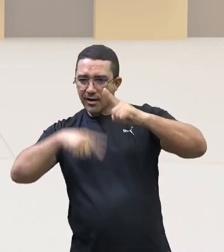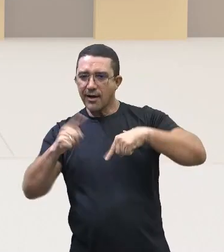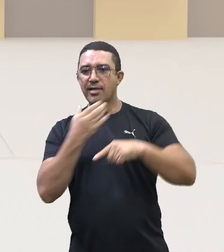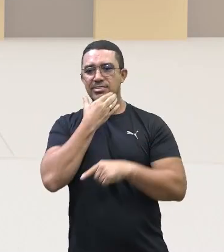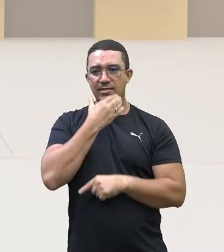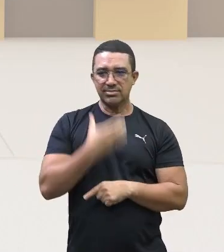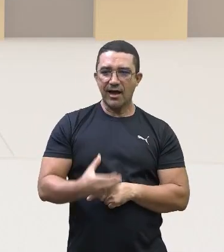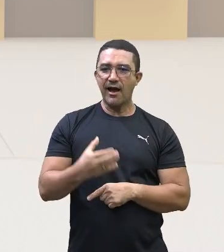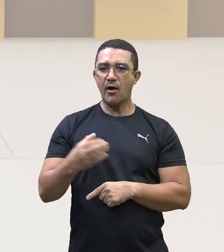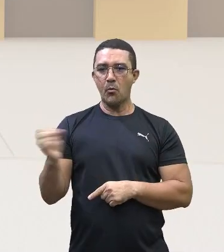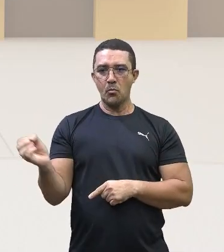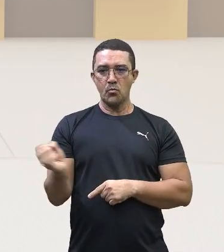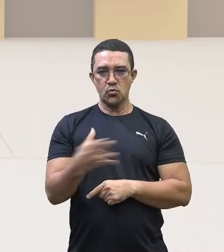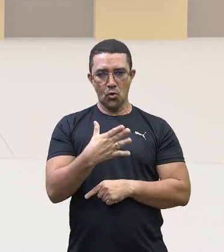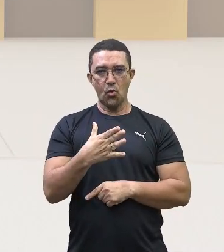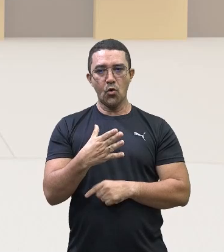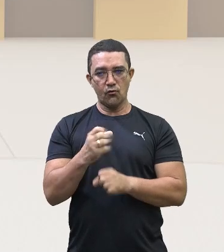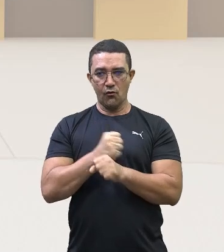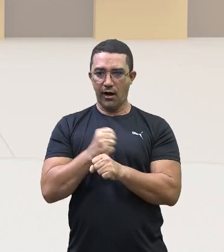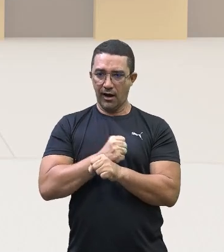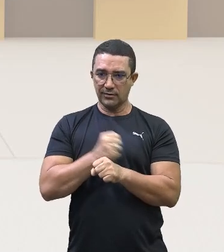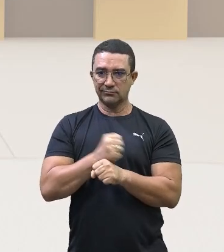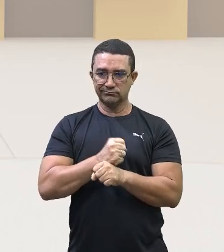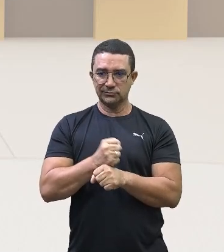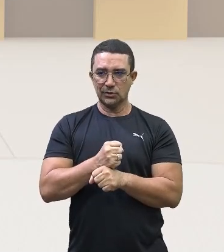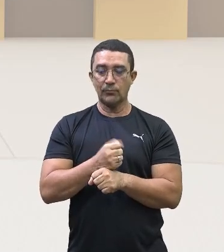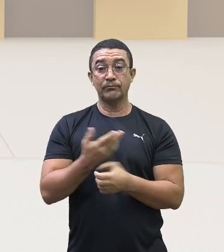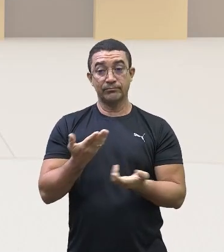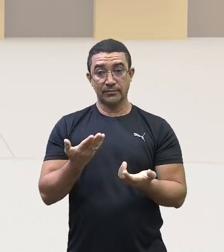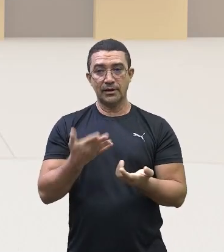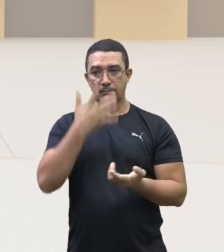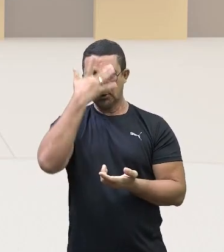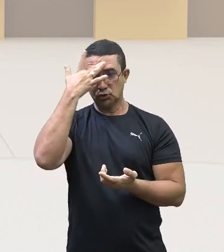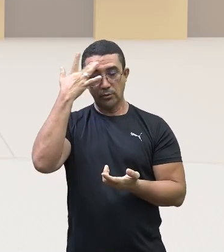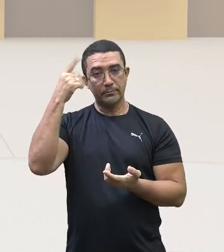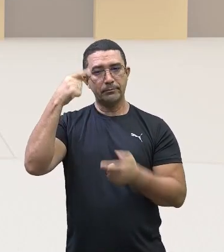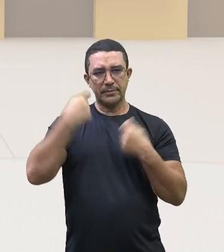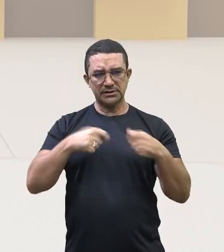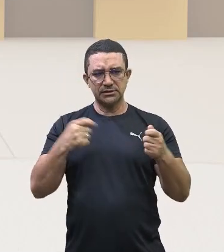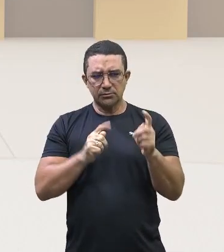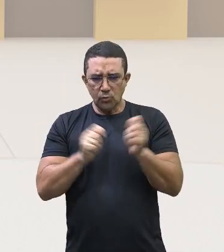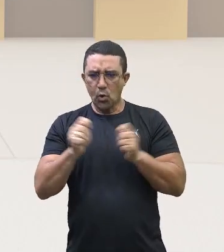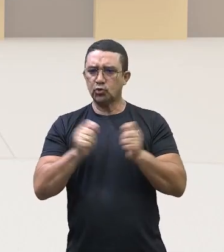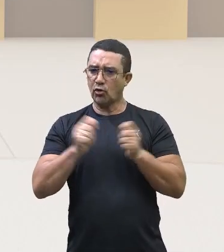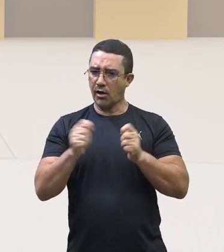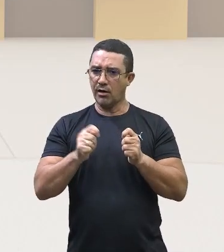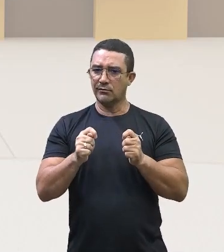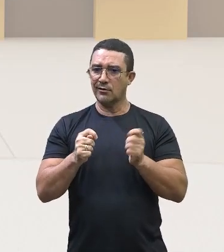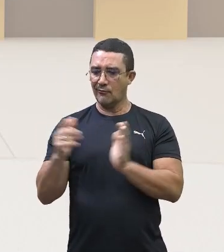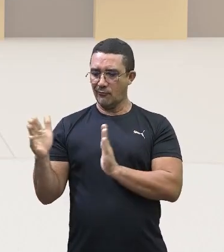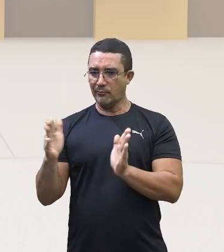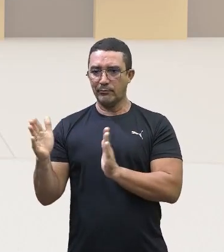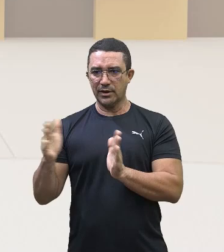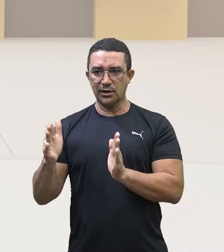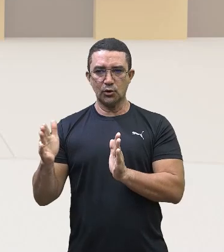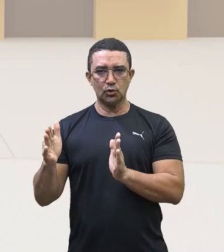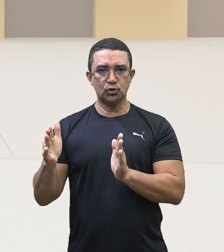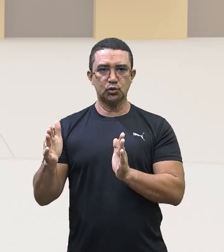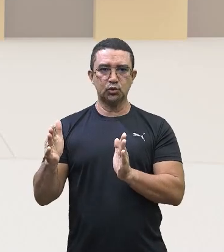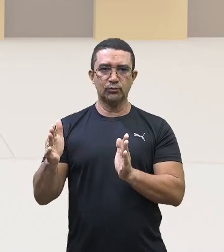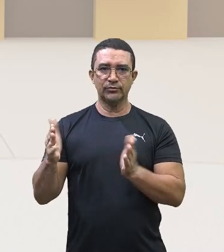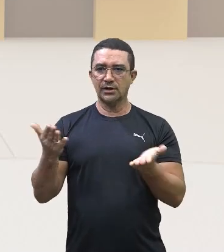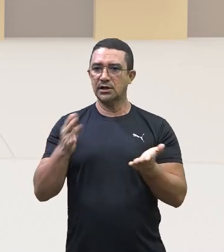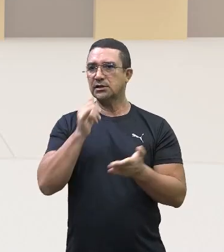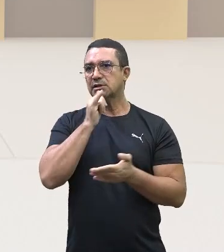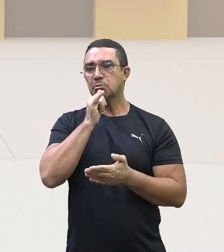Ano Novo, então a pessoa ela tem que ter essas previsões financeiras, porque imagina só, chega um período desse, um período de Black